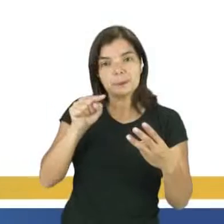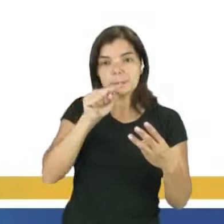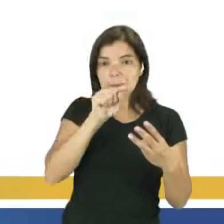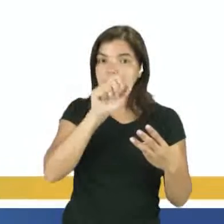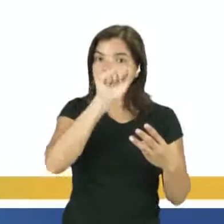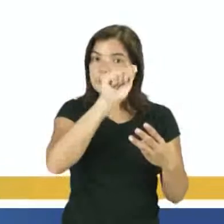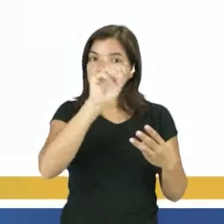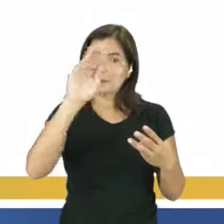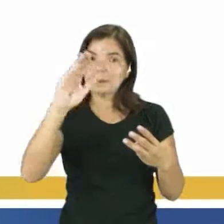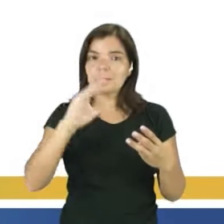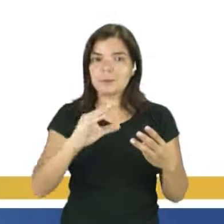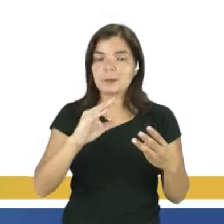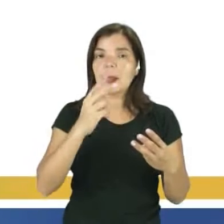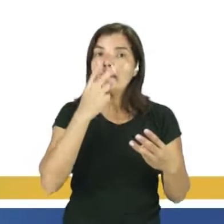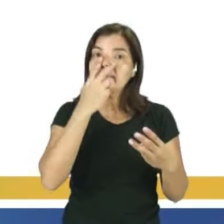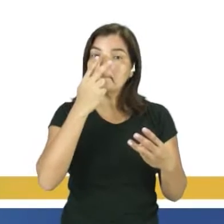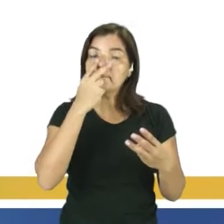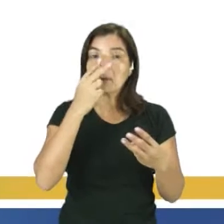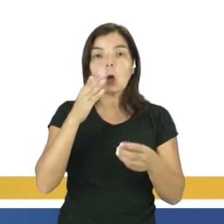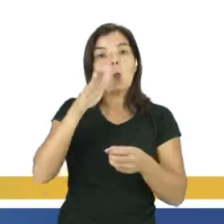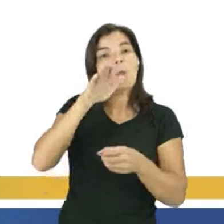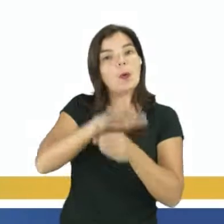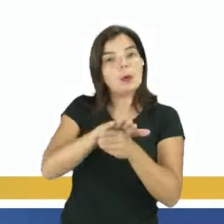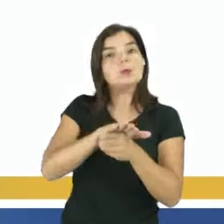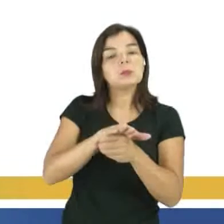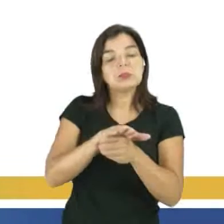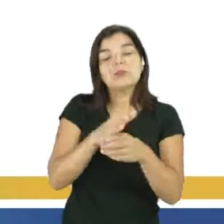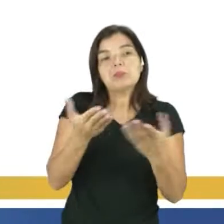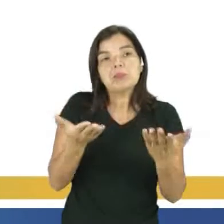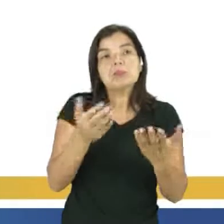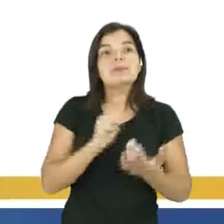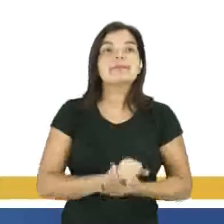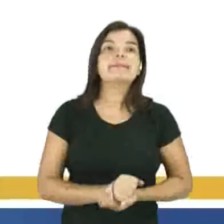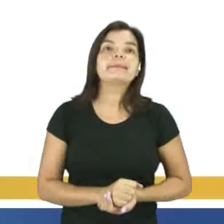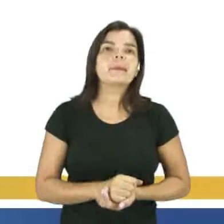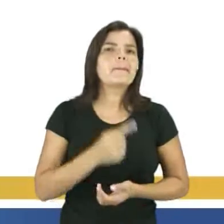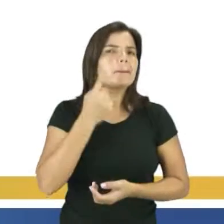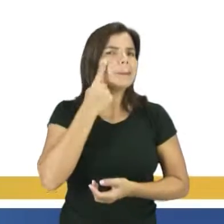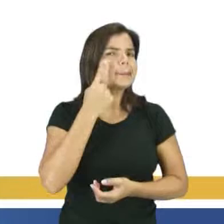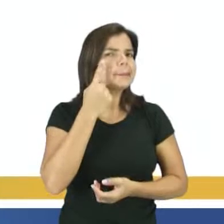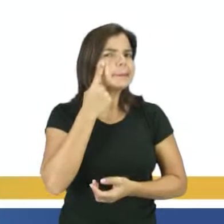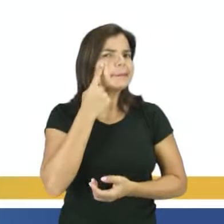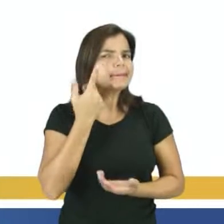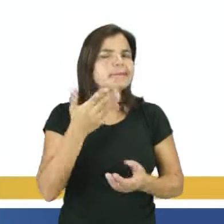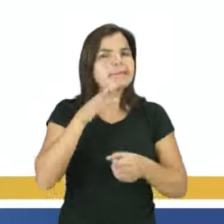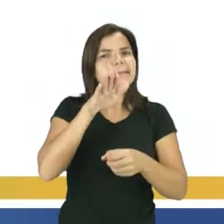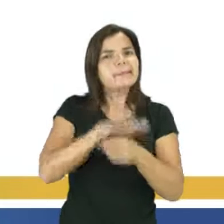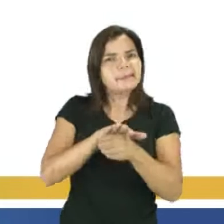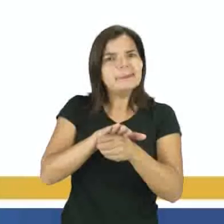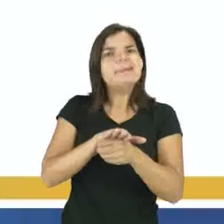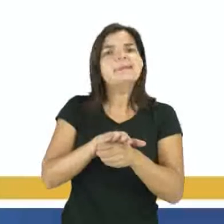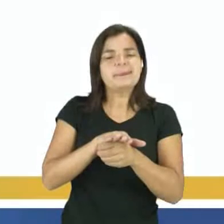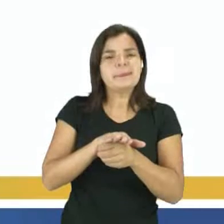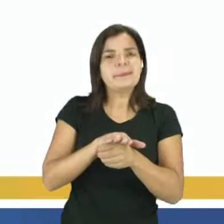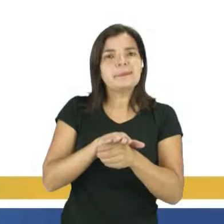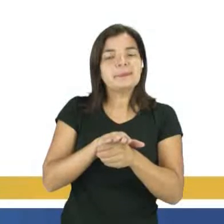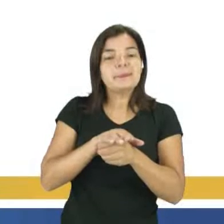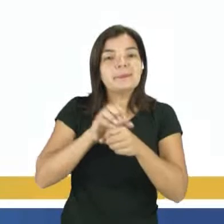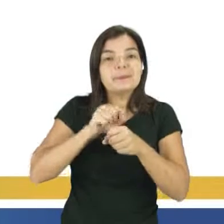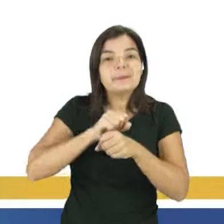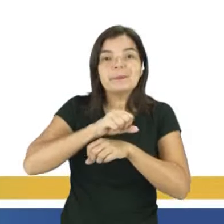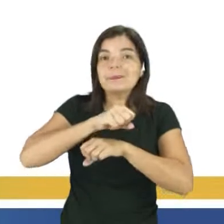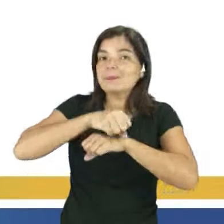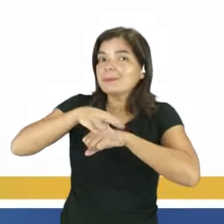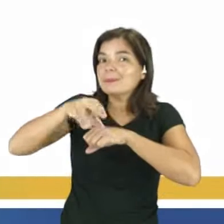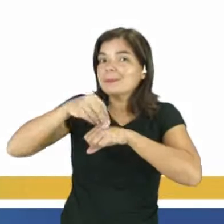ABC, ele é uma tampa, ele pode ser visto como uma tampa a superfície dele, né? Agora você imagina essa tampa, ela se espalhando